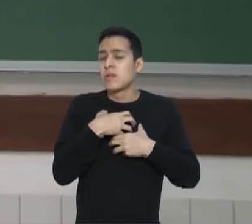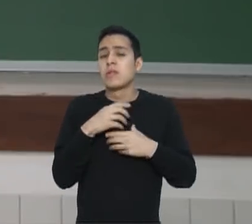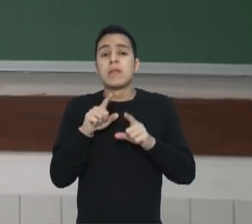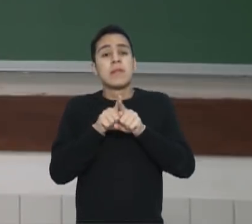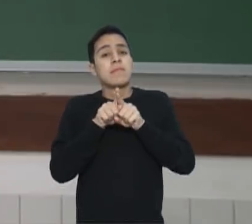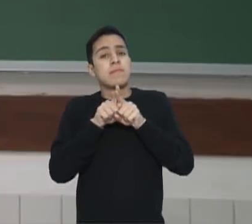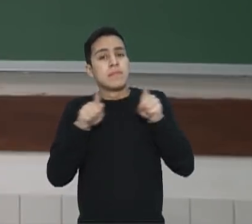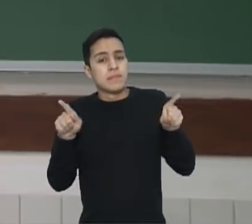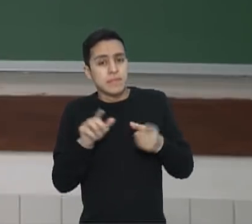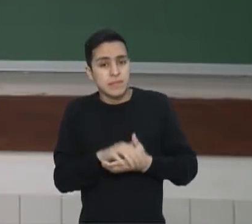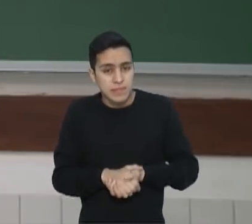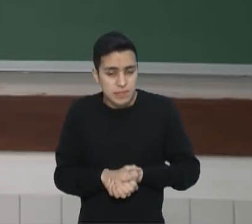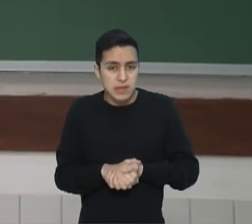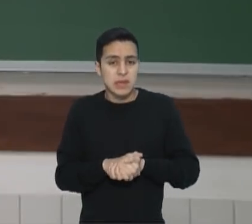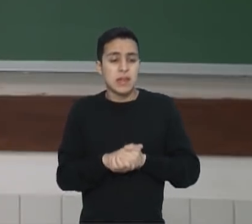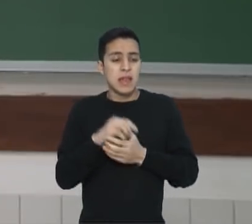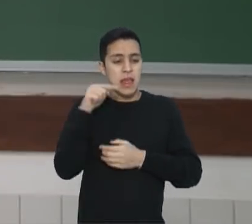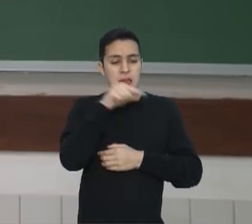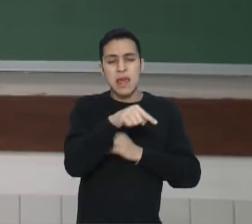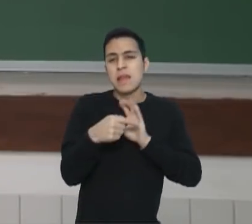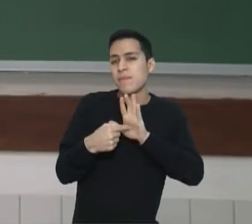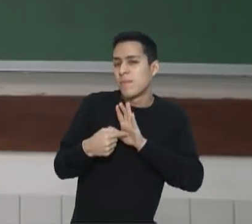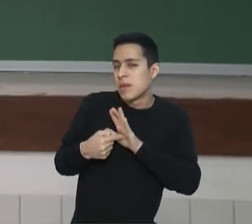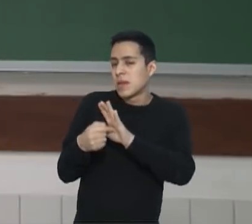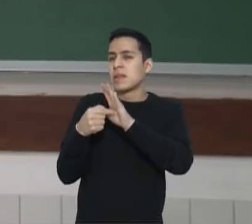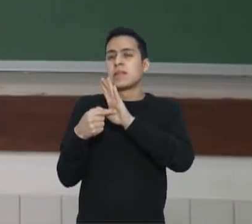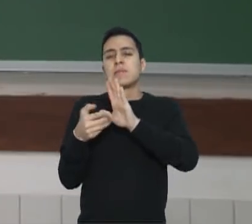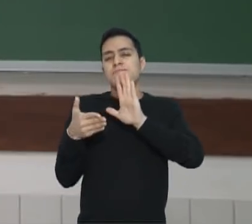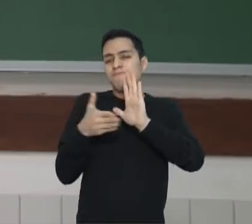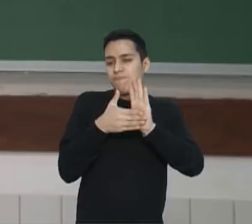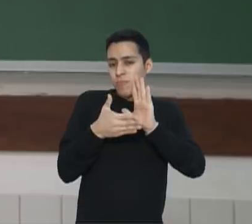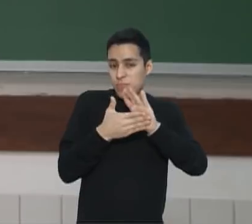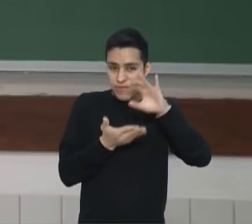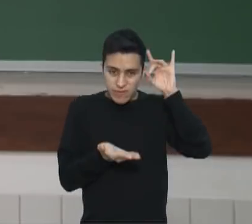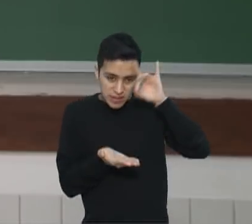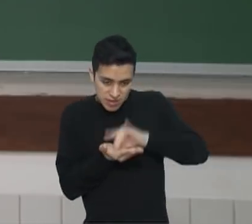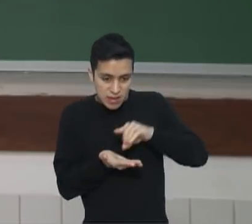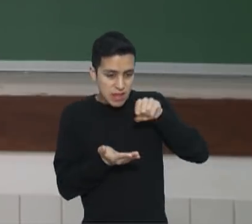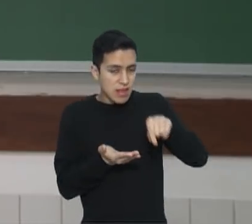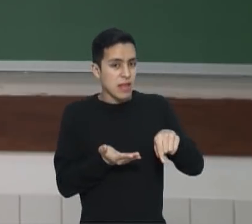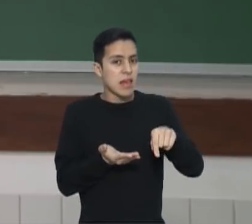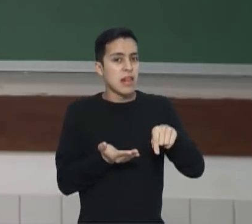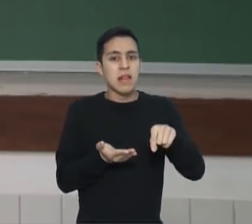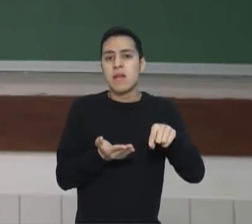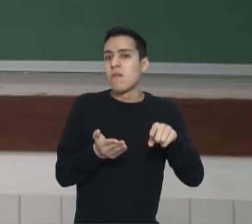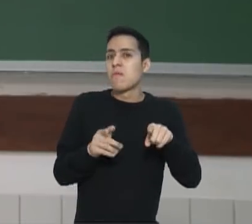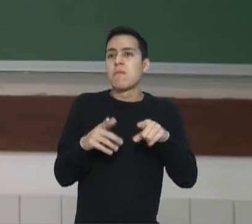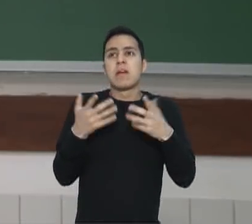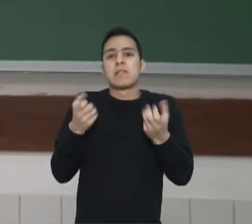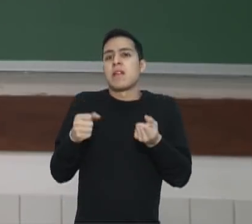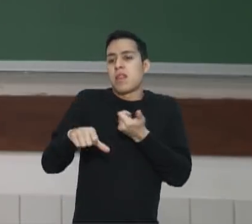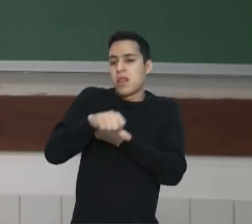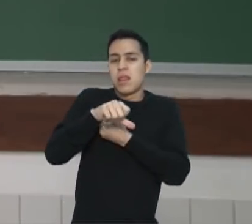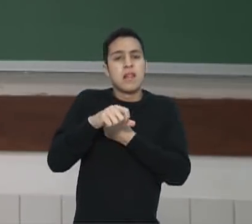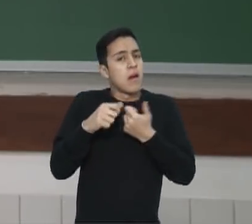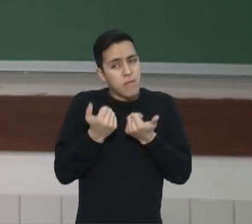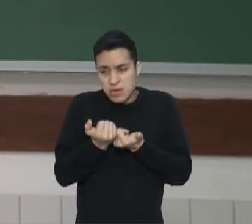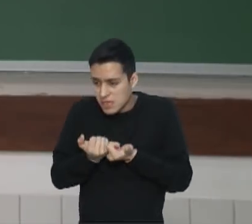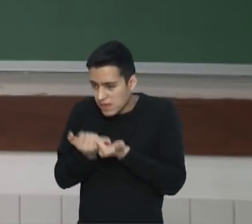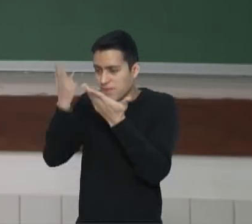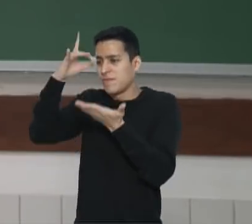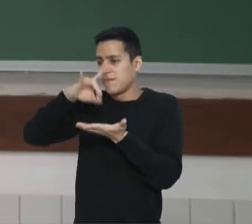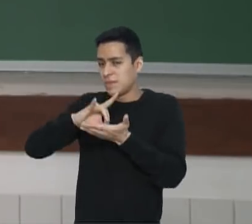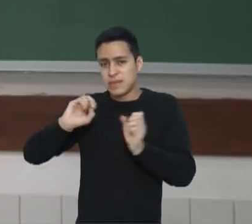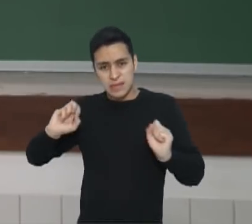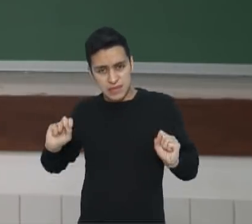Porém, ele apresentava, propunha essa verdade, ele não a impunha. Ele a entregava como se entrega